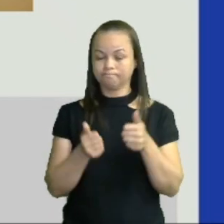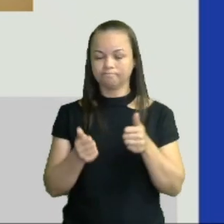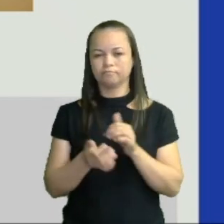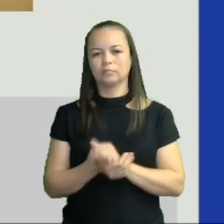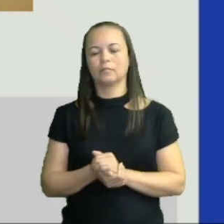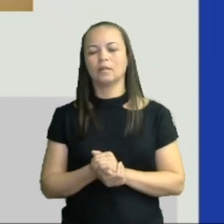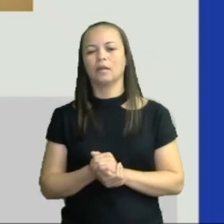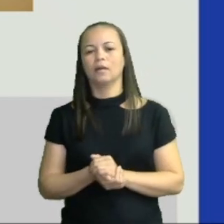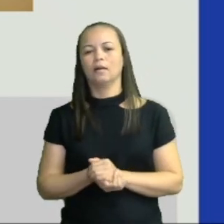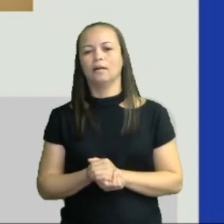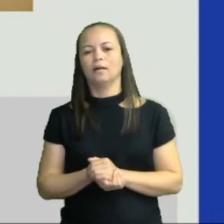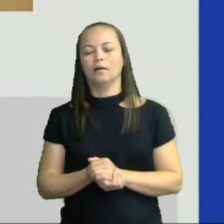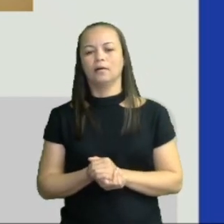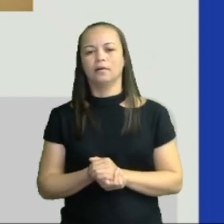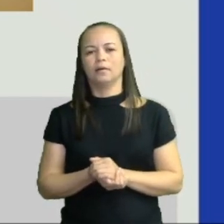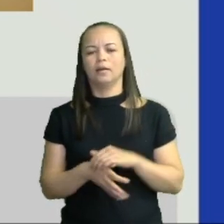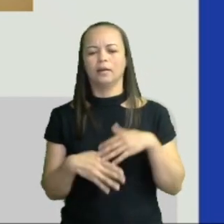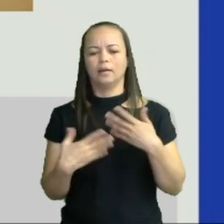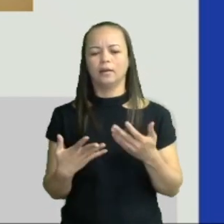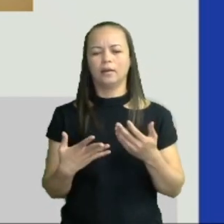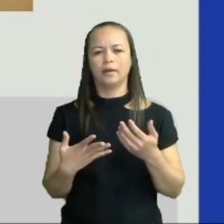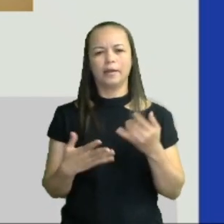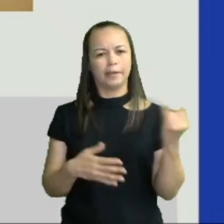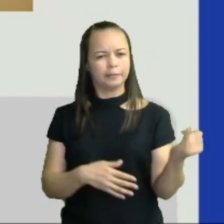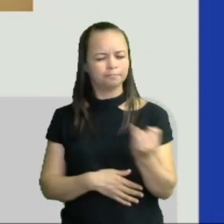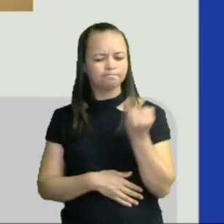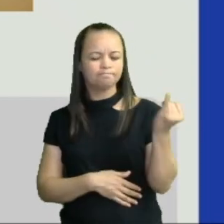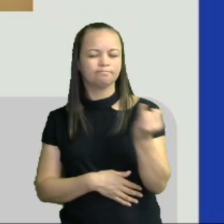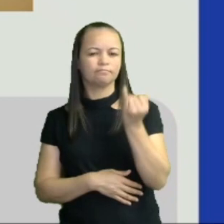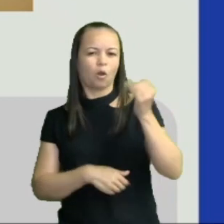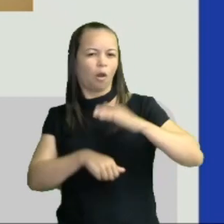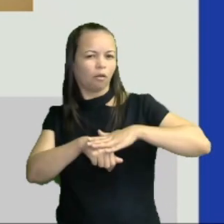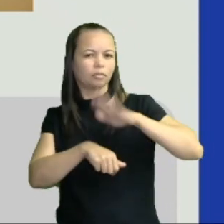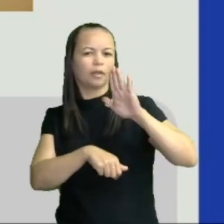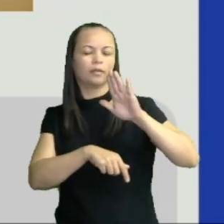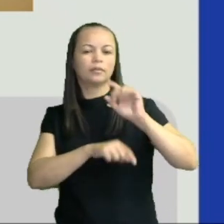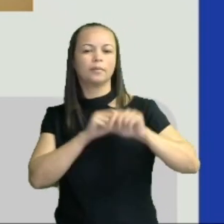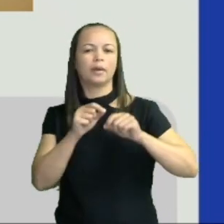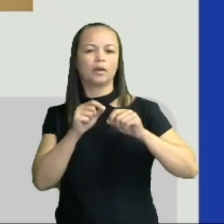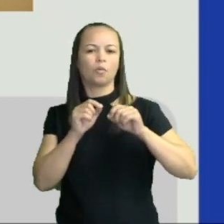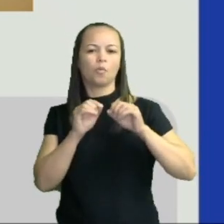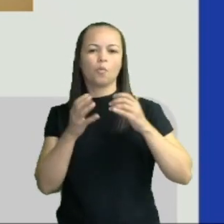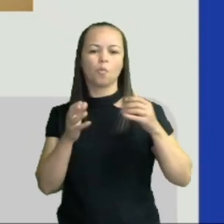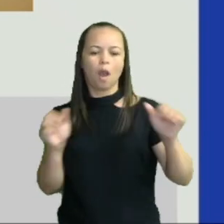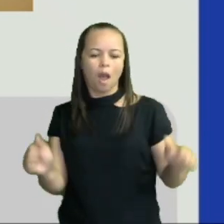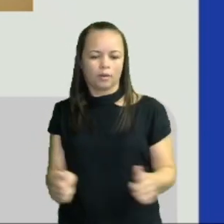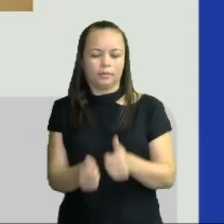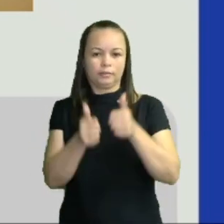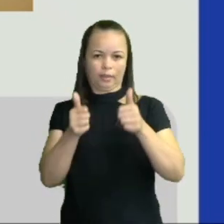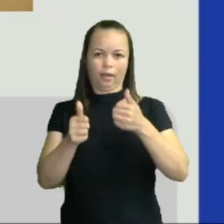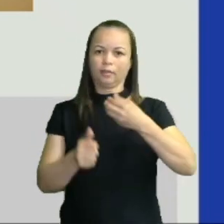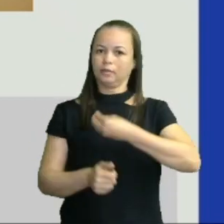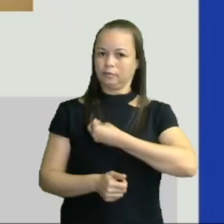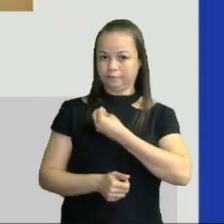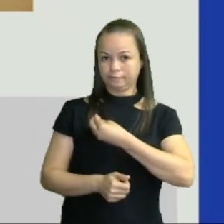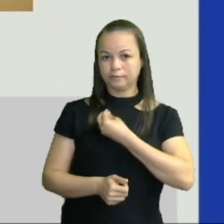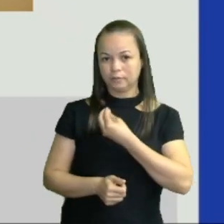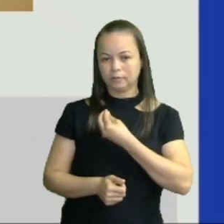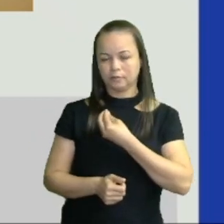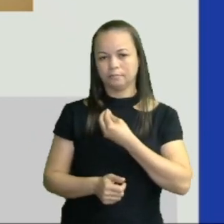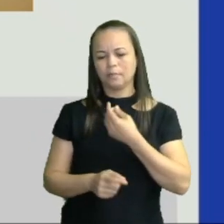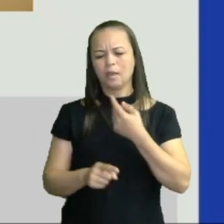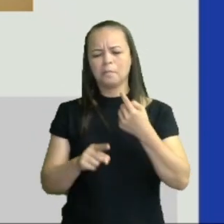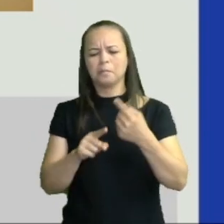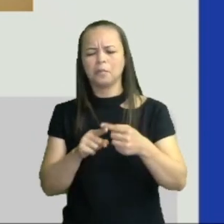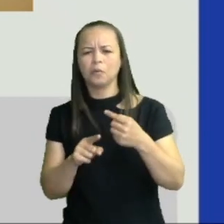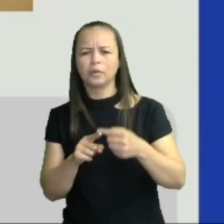ela faz? Ela é essencial para garantir qualidade de vida, tá bom? Porque além